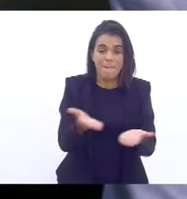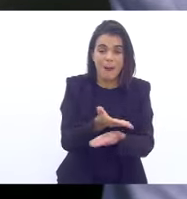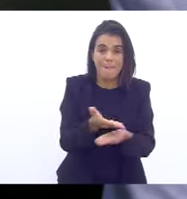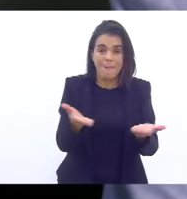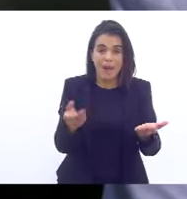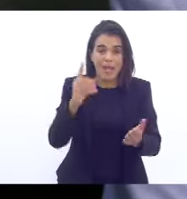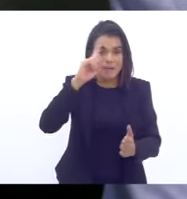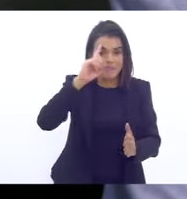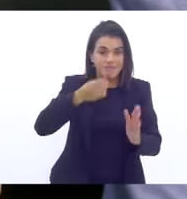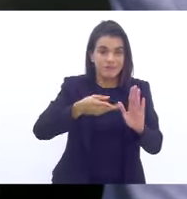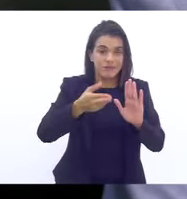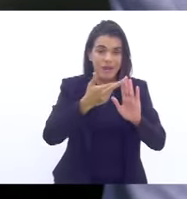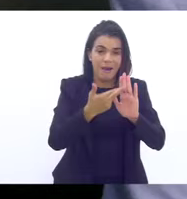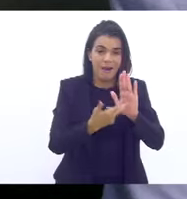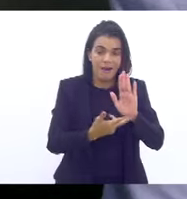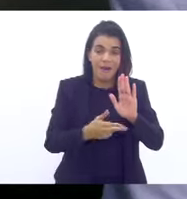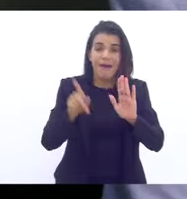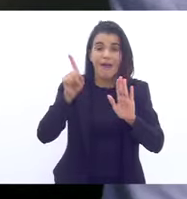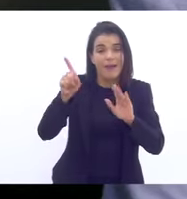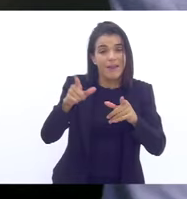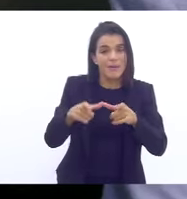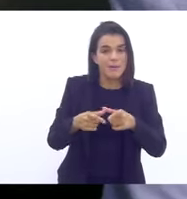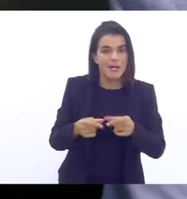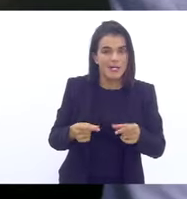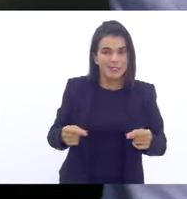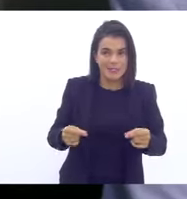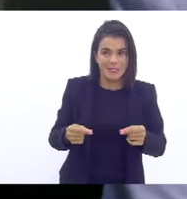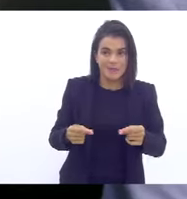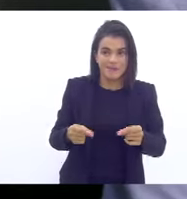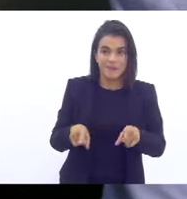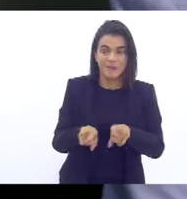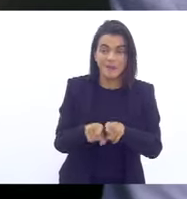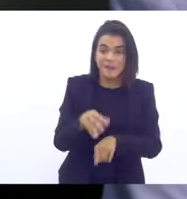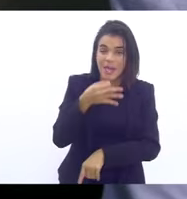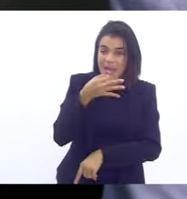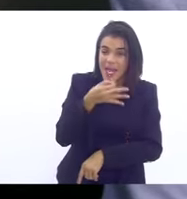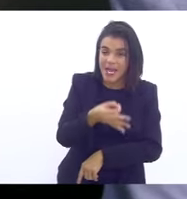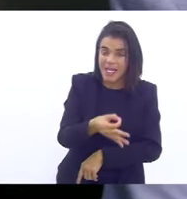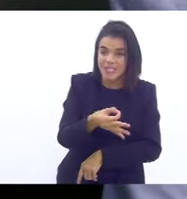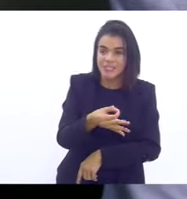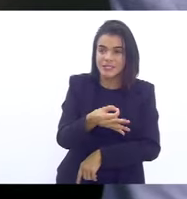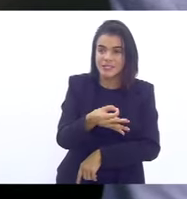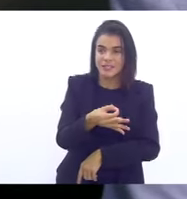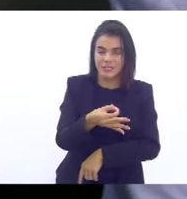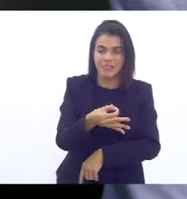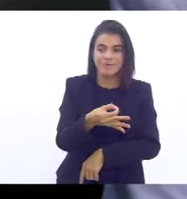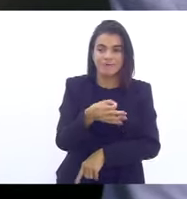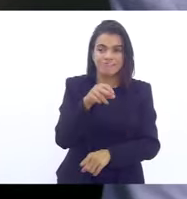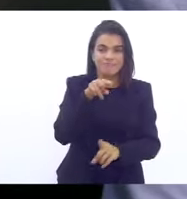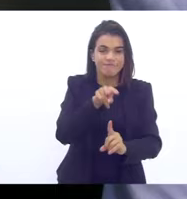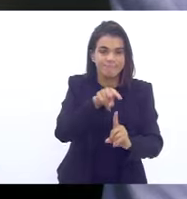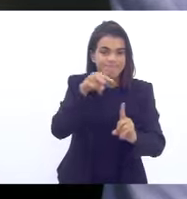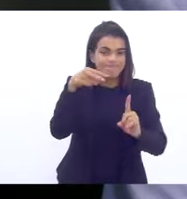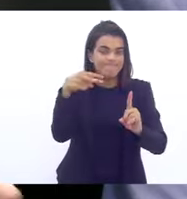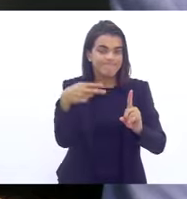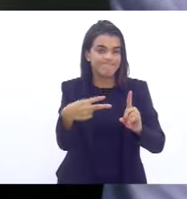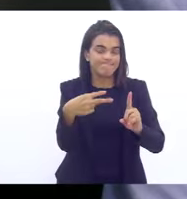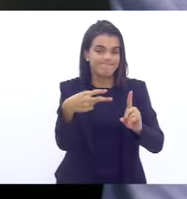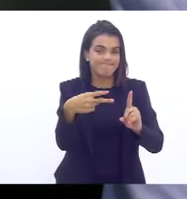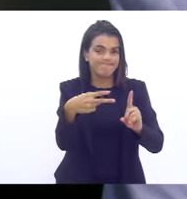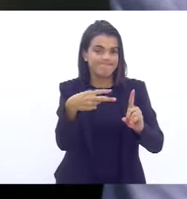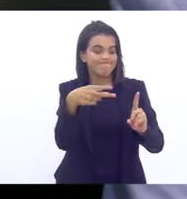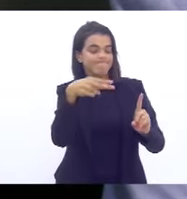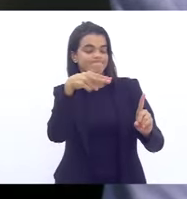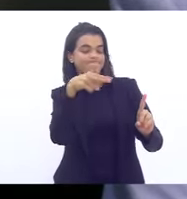parâmetros fica em Brasília, e a crítica maior, e esse olhar tem se estabelecido cada vez